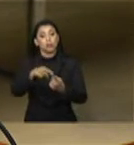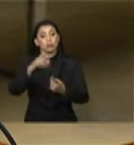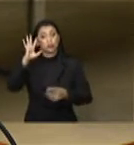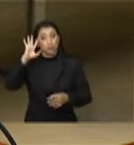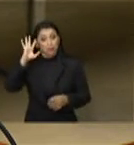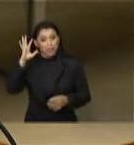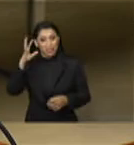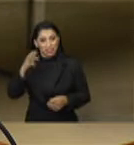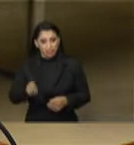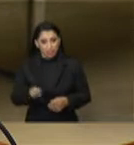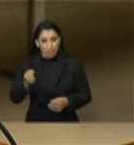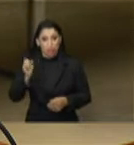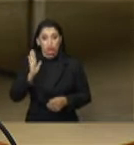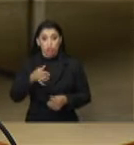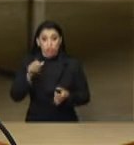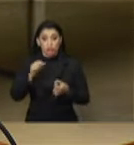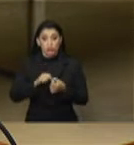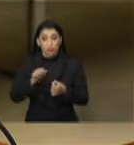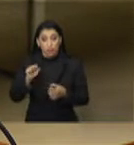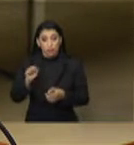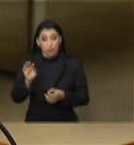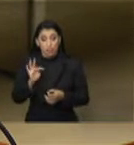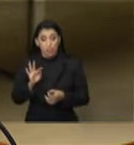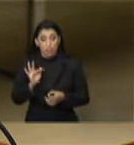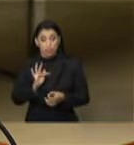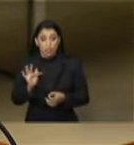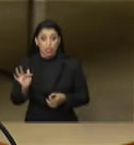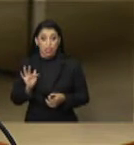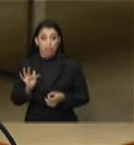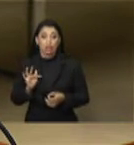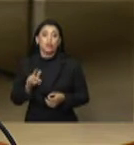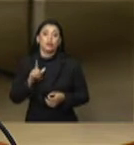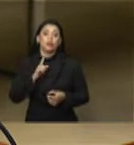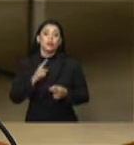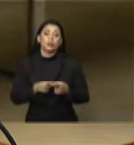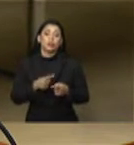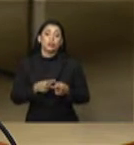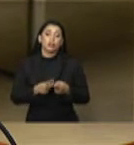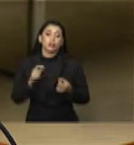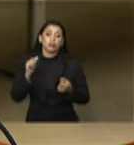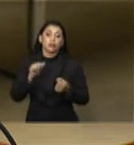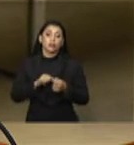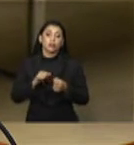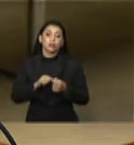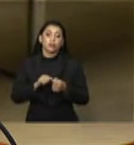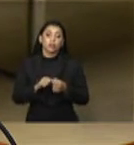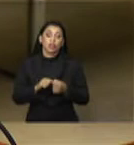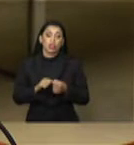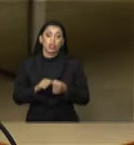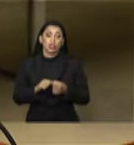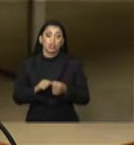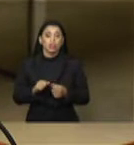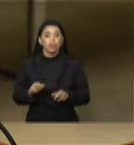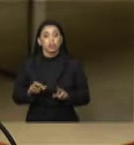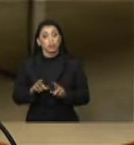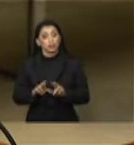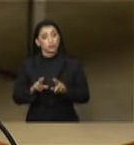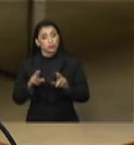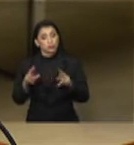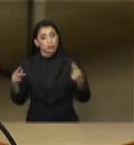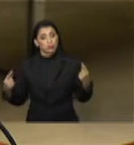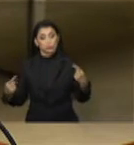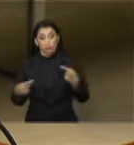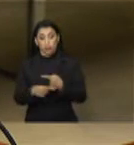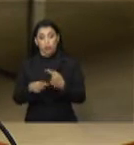desta corte em virtude de ela ter sido proferida em dissonância com